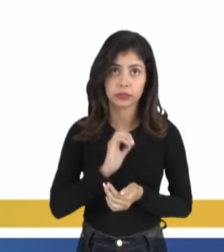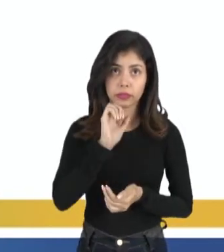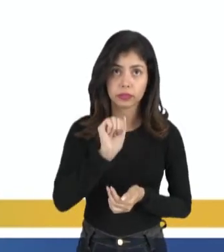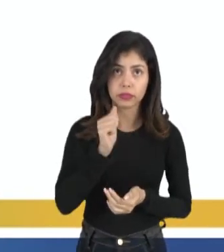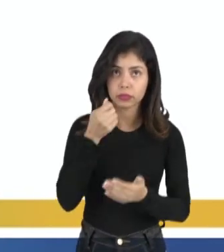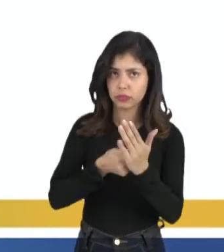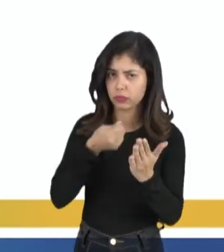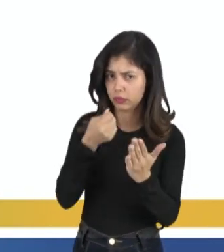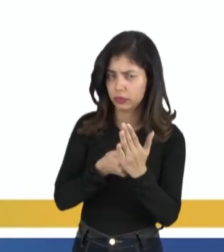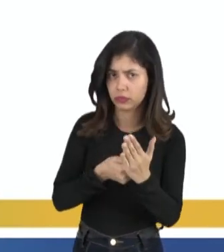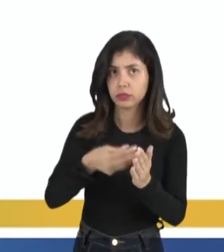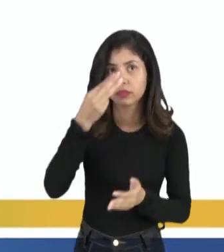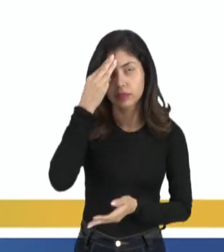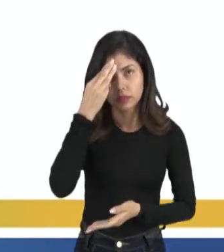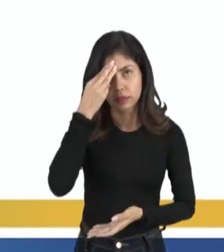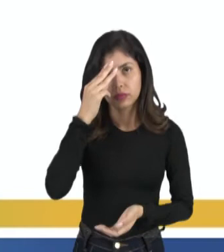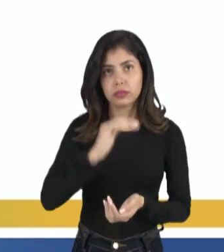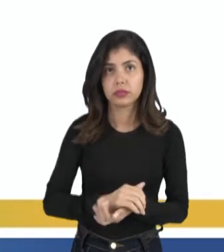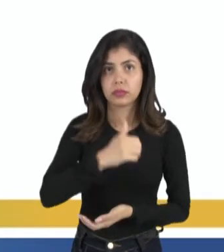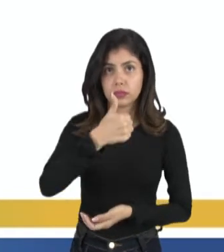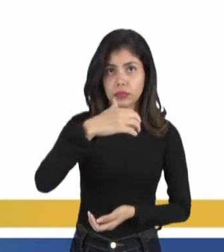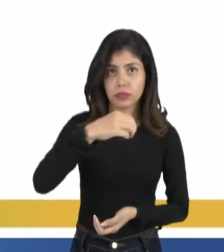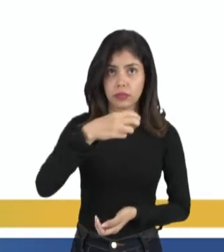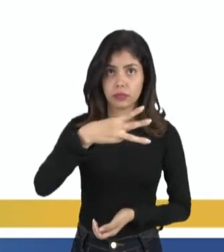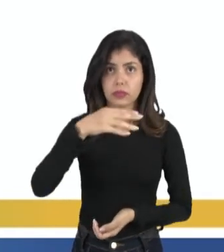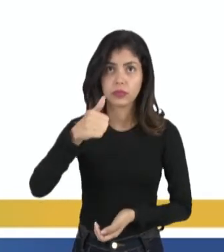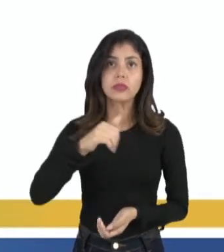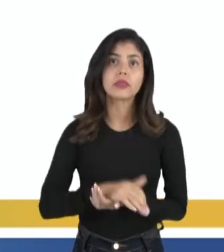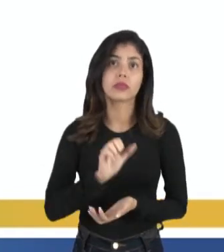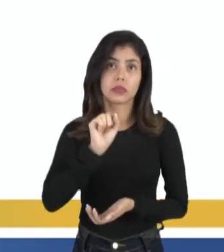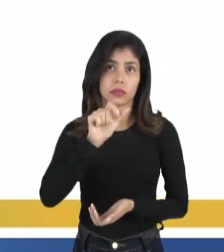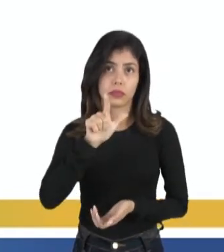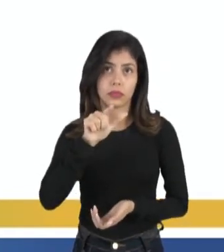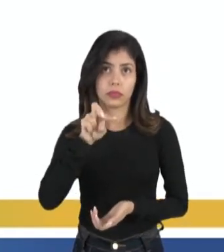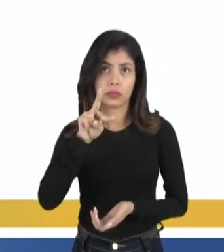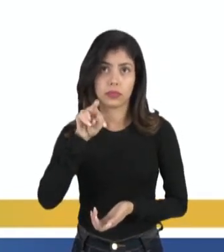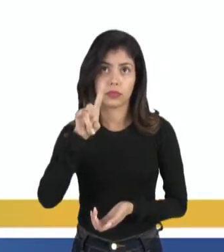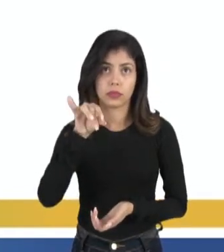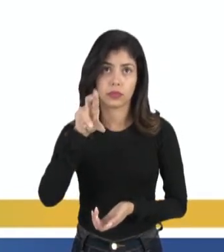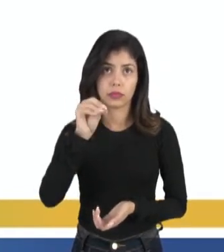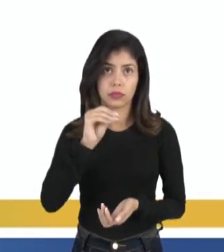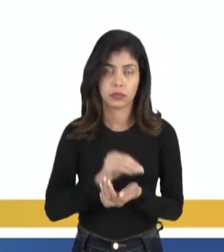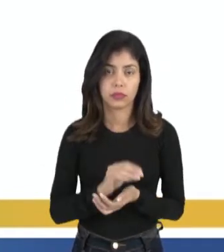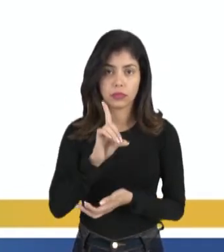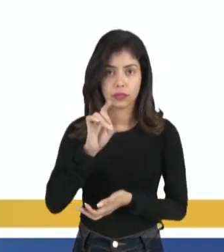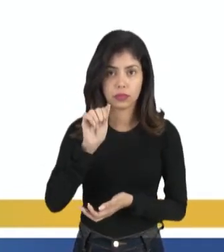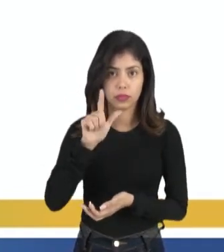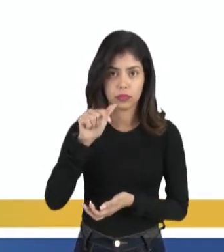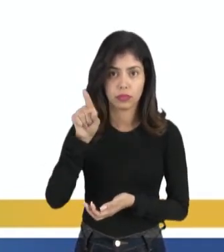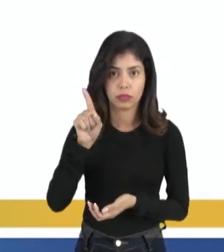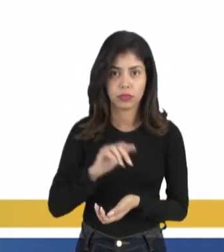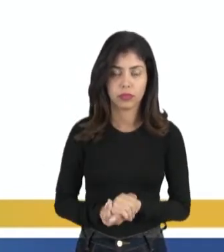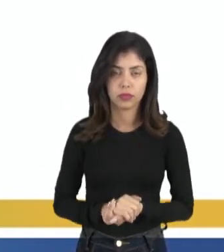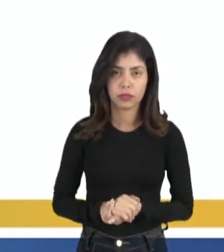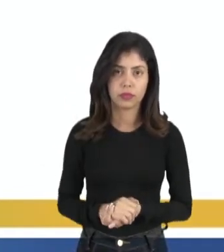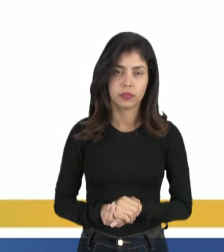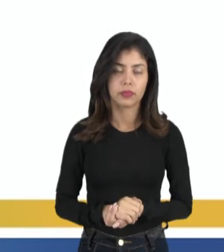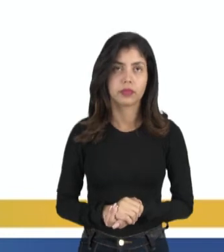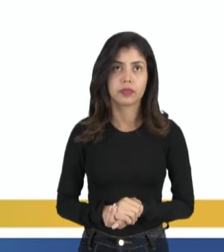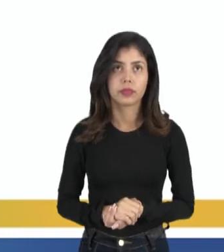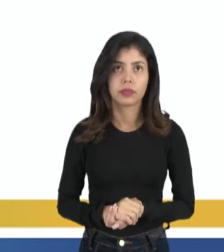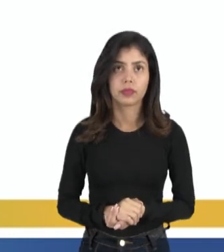persistência da memória 1931 do pintor Salvador Dalí